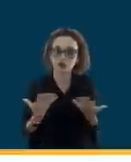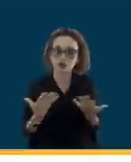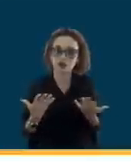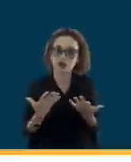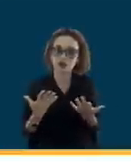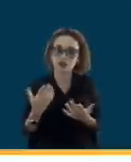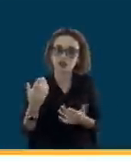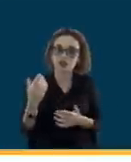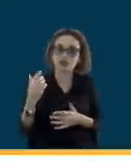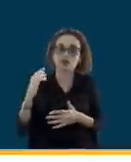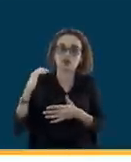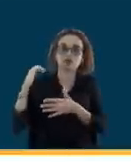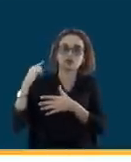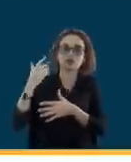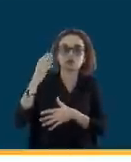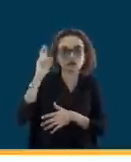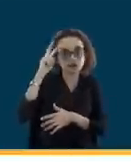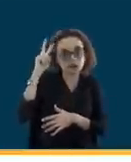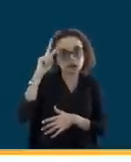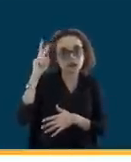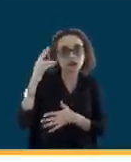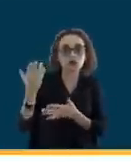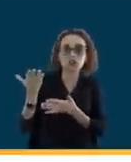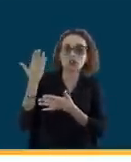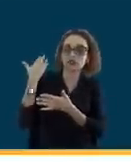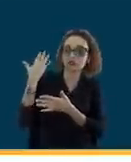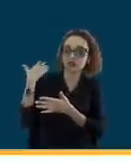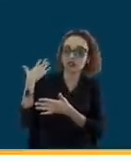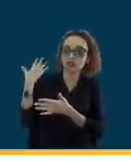nossos ancestrais, de nossos mestres.